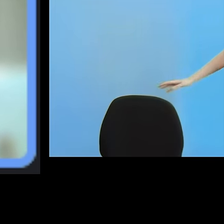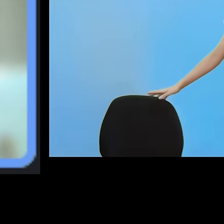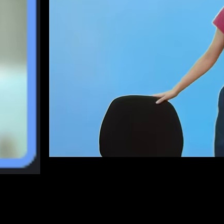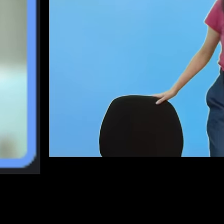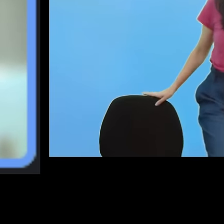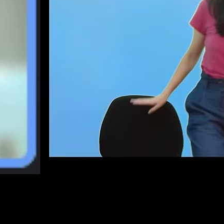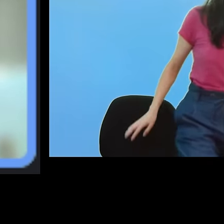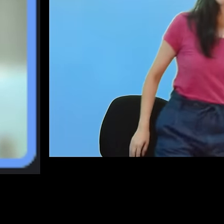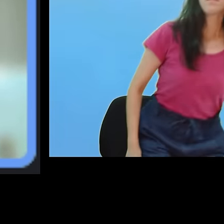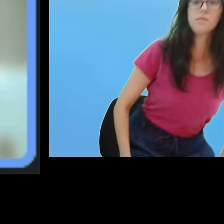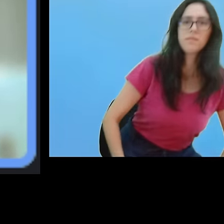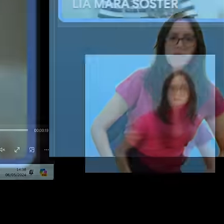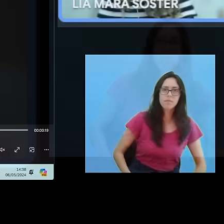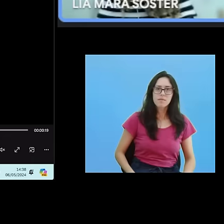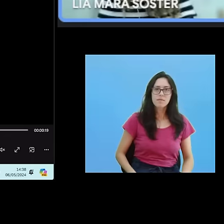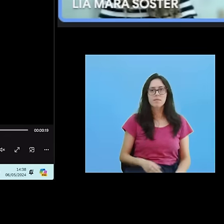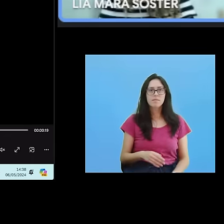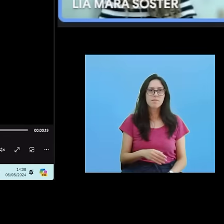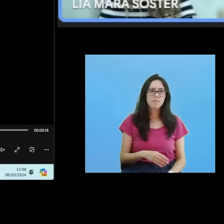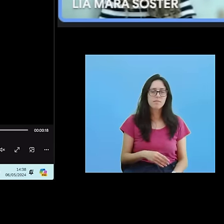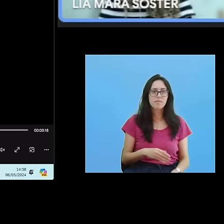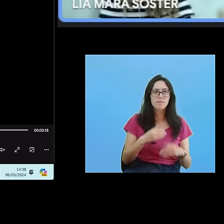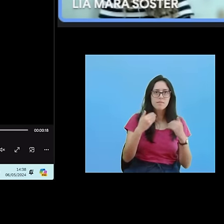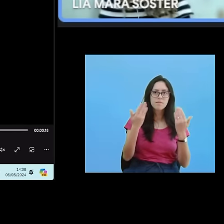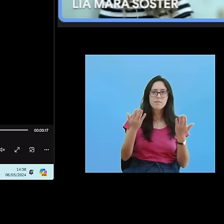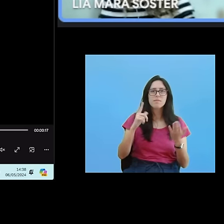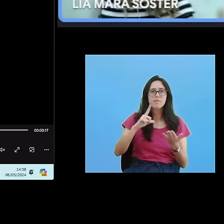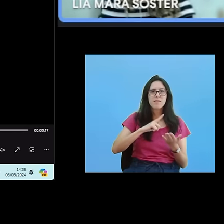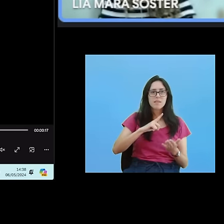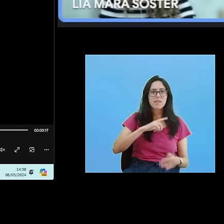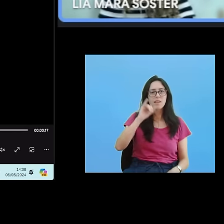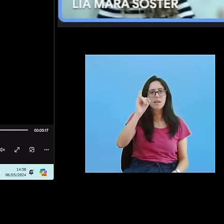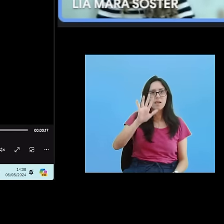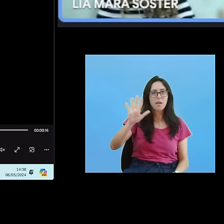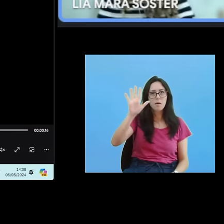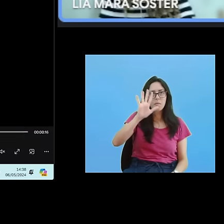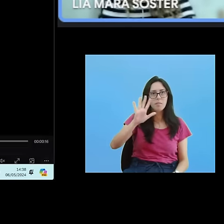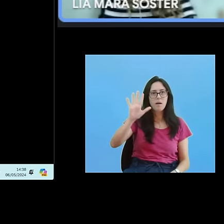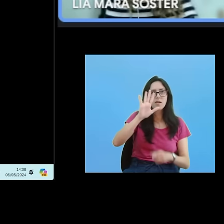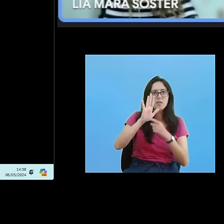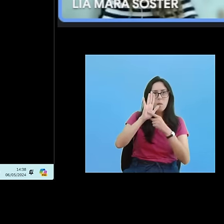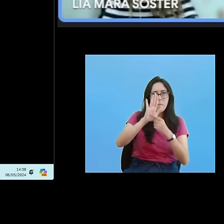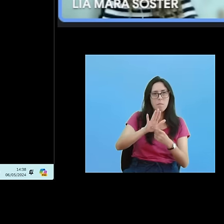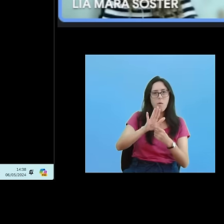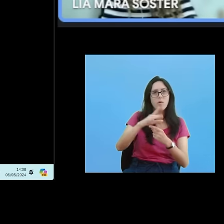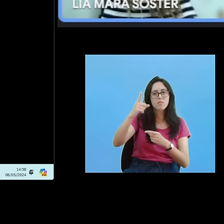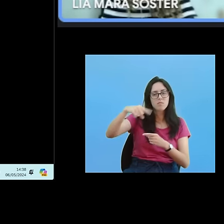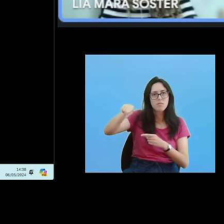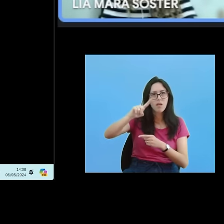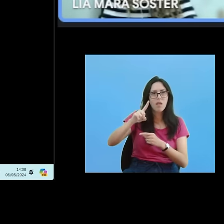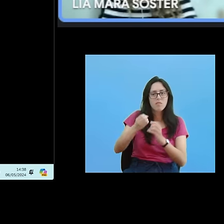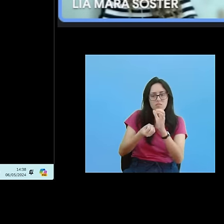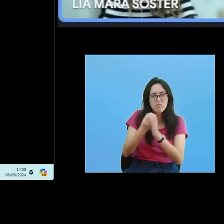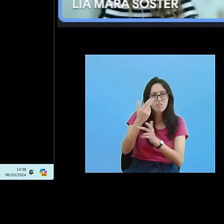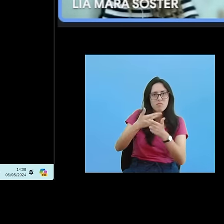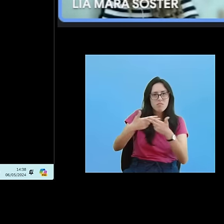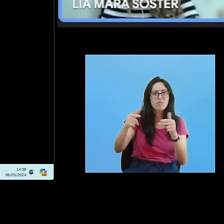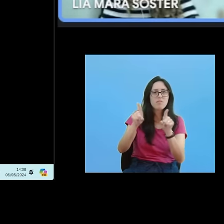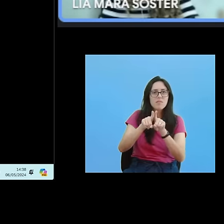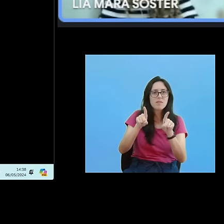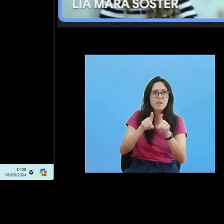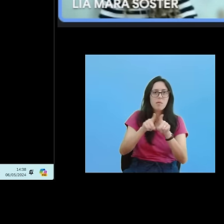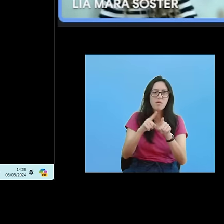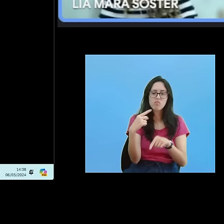Isso, então aqui a gente tem algumas imagens, alguns recortes, mostrando eles produzindo, manipulando o liquidificador,